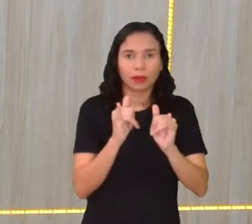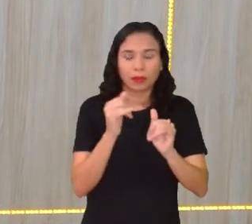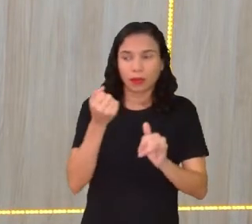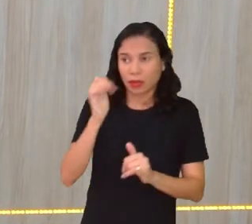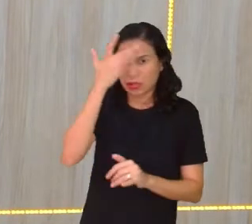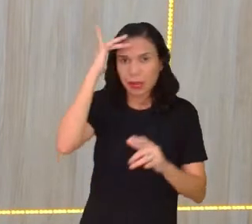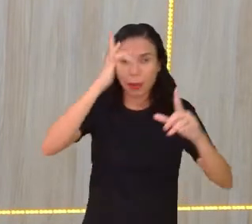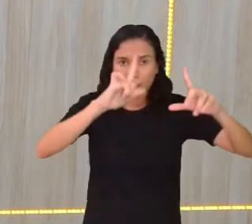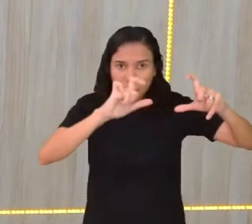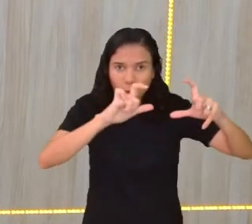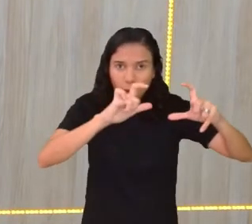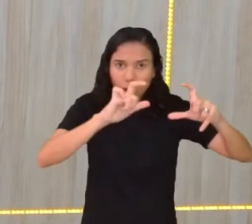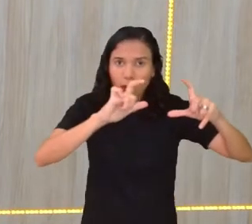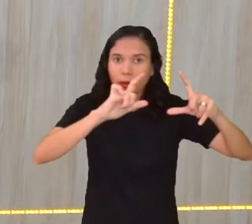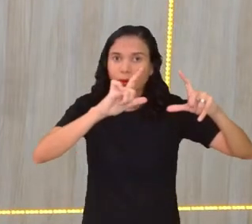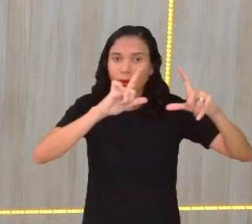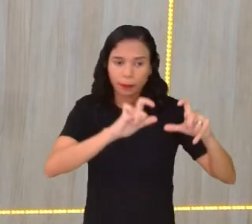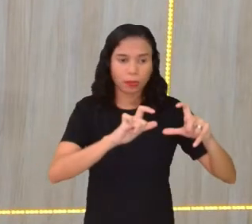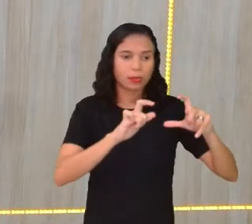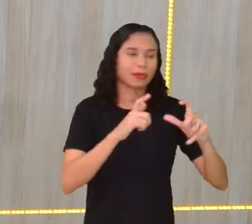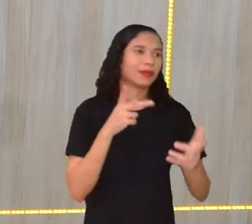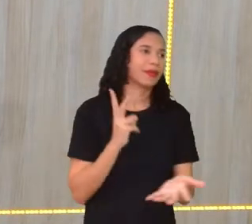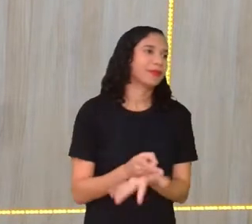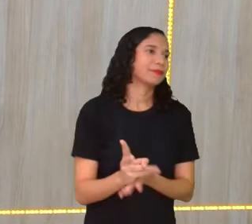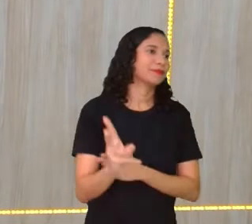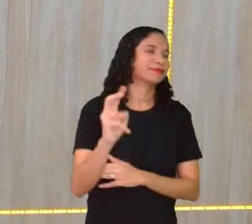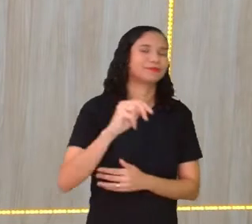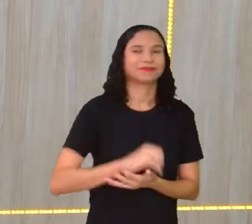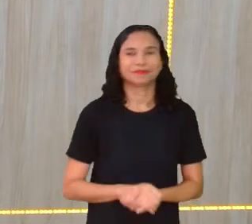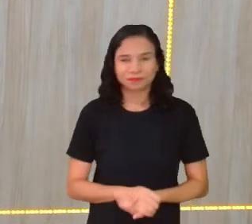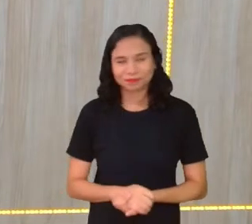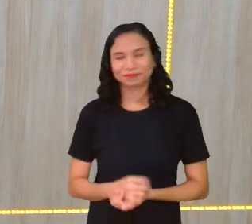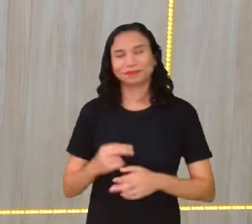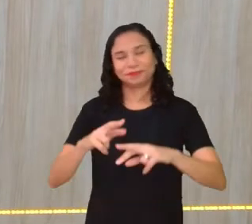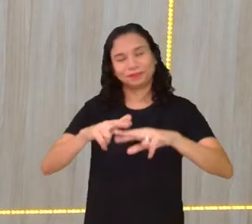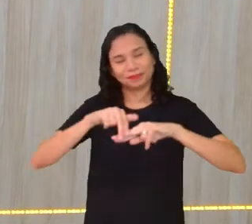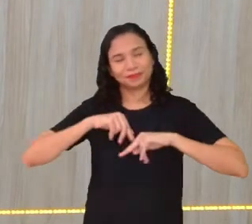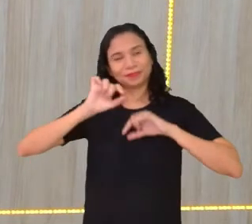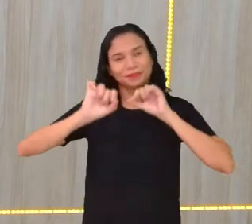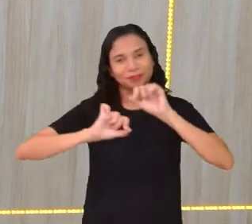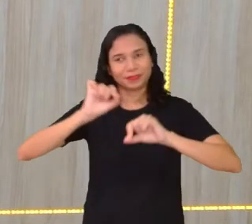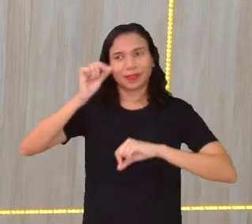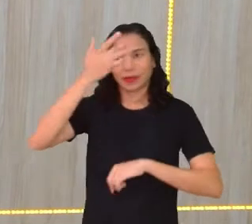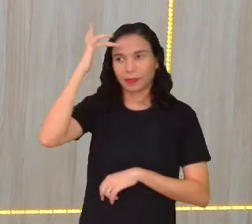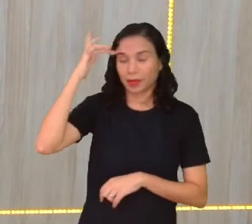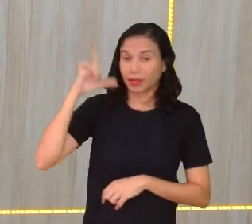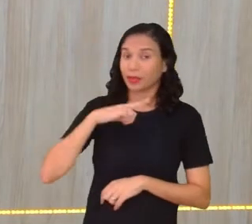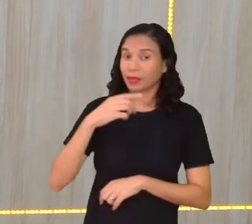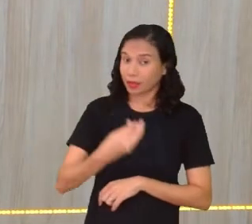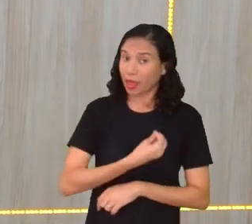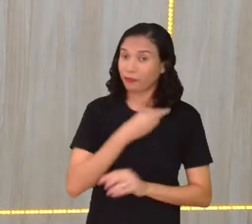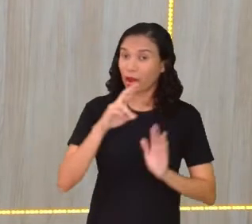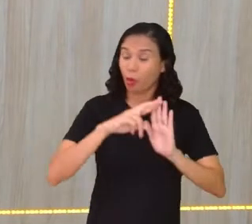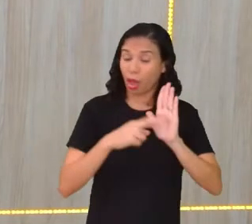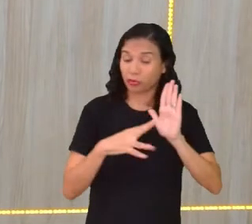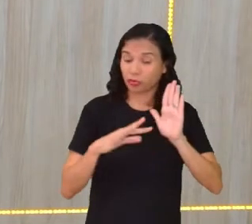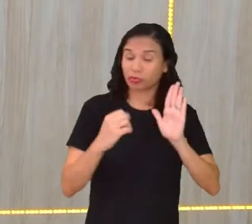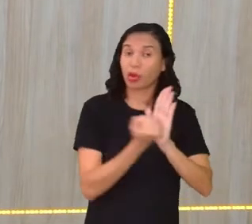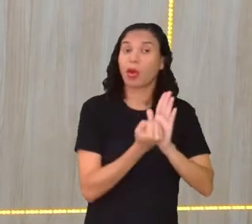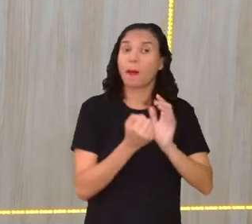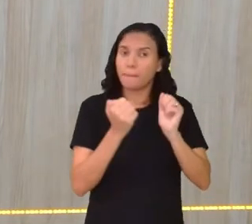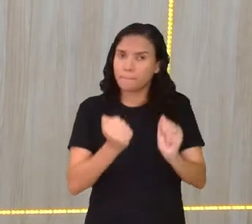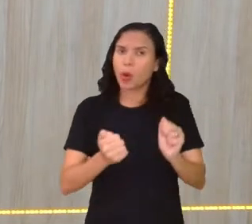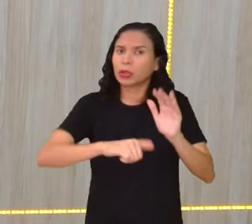alguém printou, o print é eterno, né, professora? Exatamente. E nesse sentido, você está ali, ó, ficou o registro, você pode ser